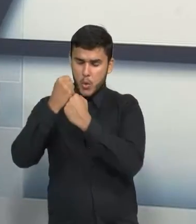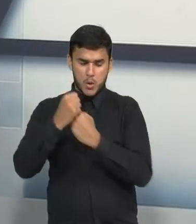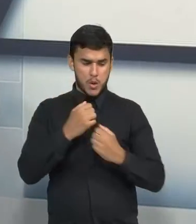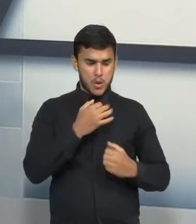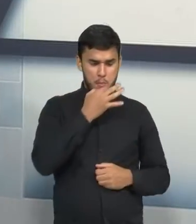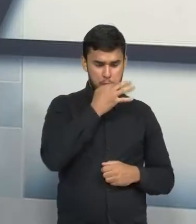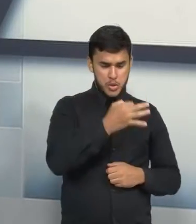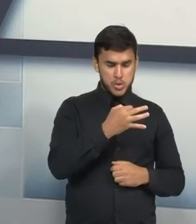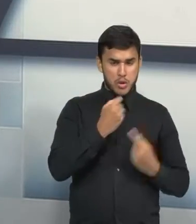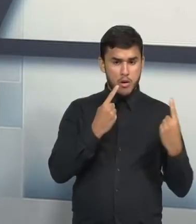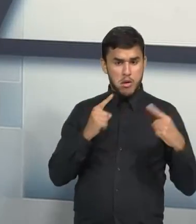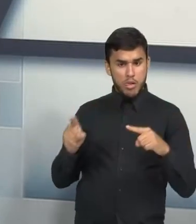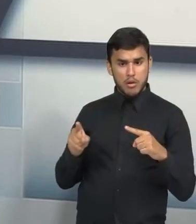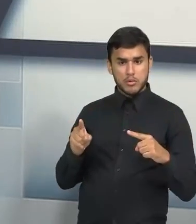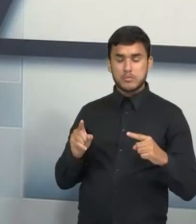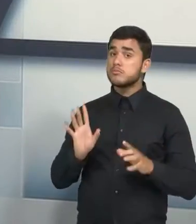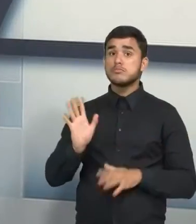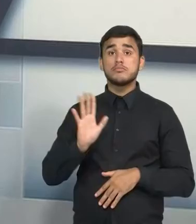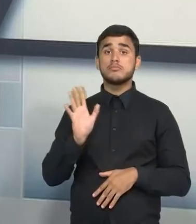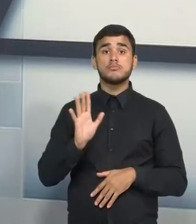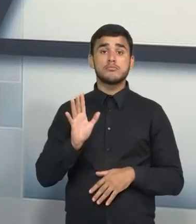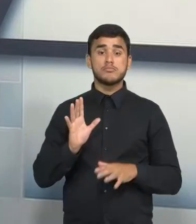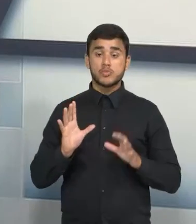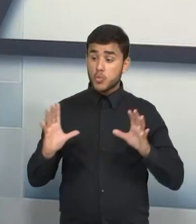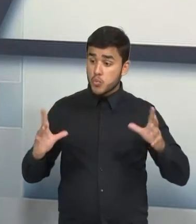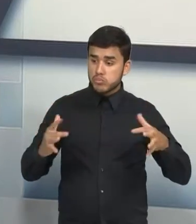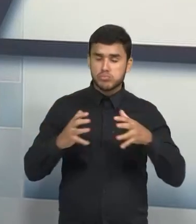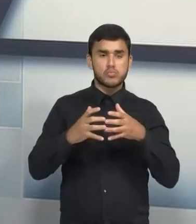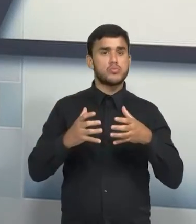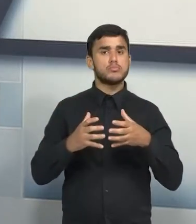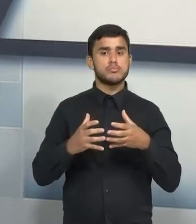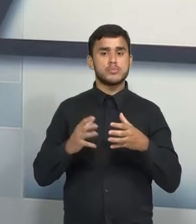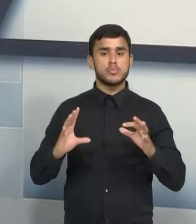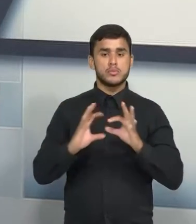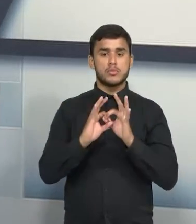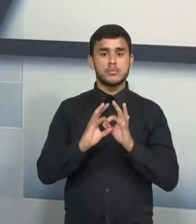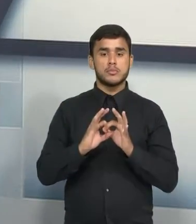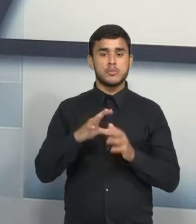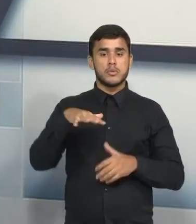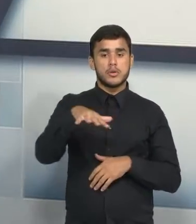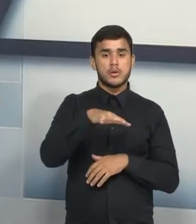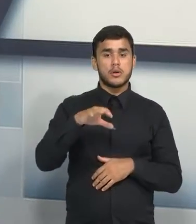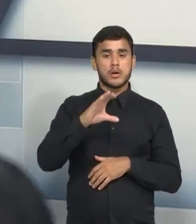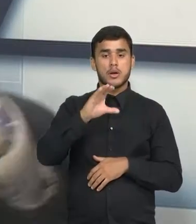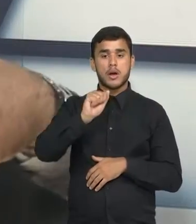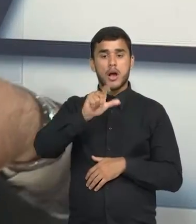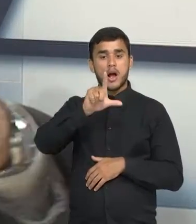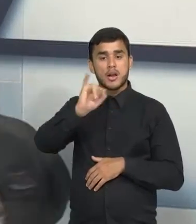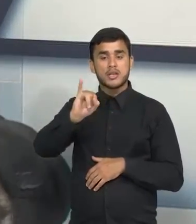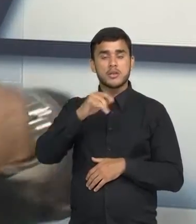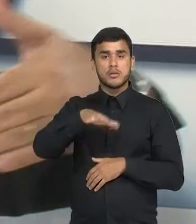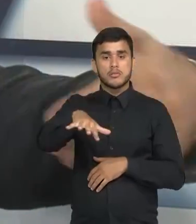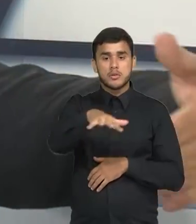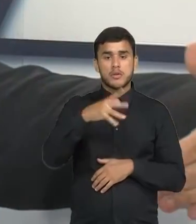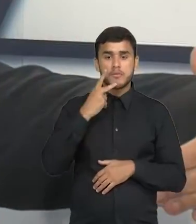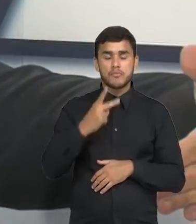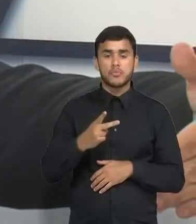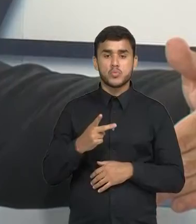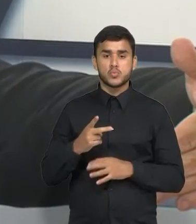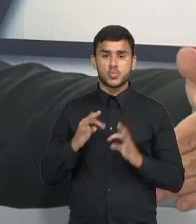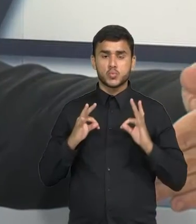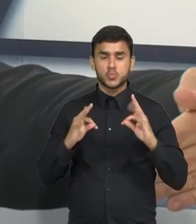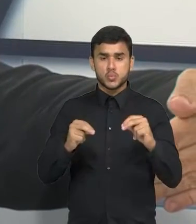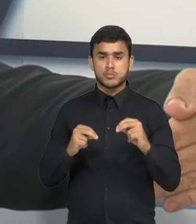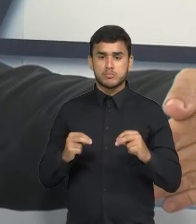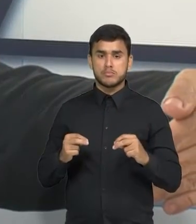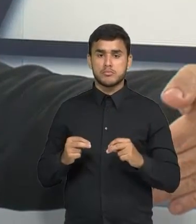pelo contrário. Se unificaram. Eles se uniam, iam para a rua, para a calle, né, com a pancarta, ou seja,